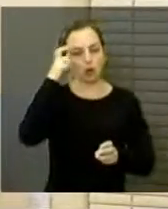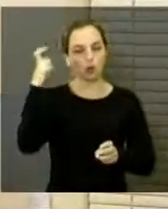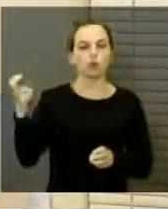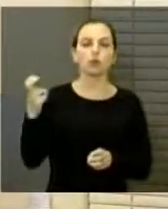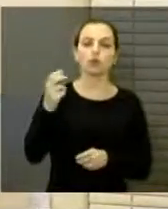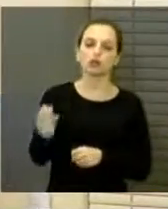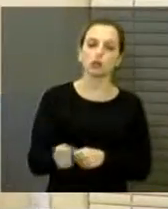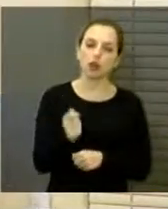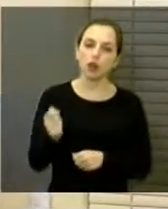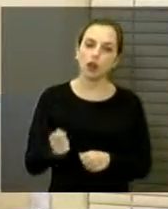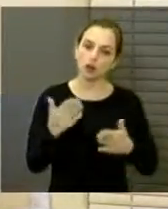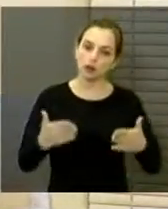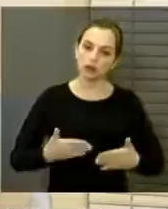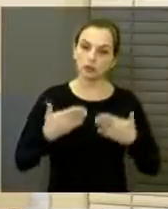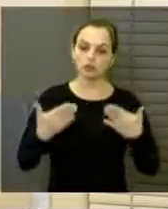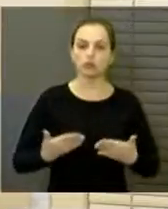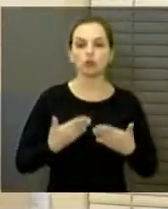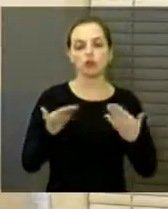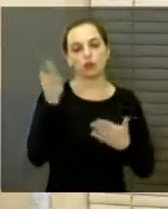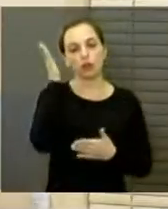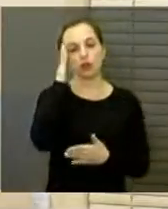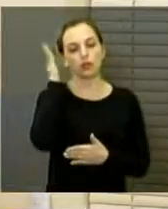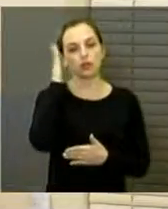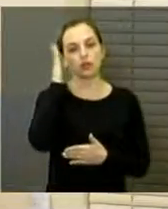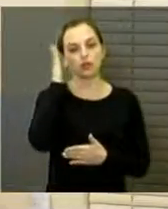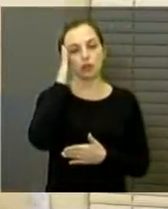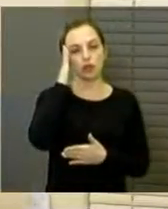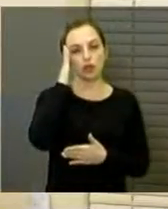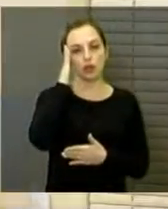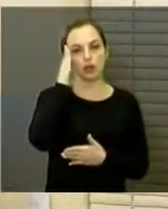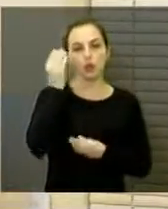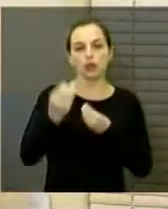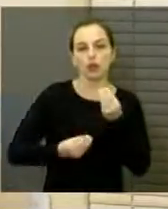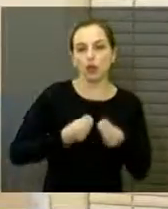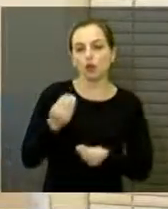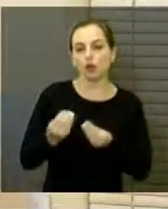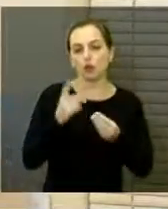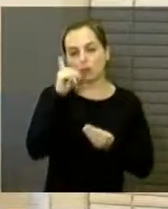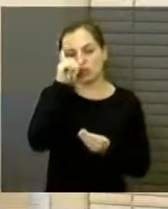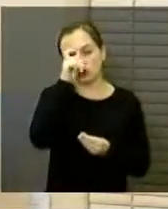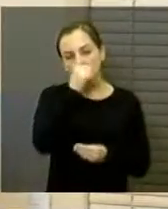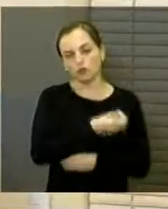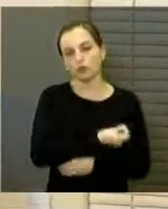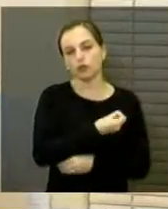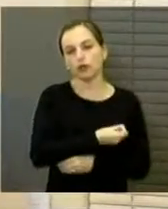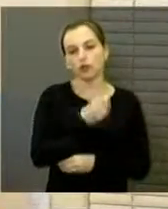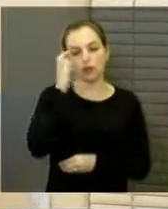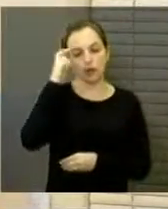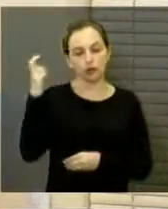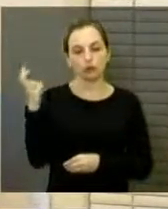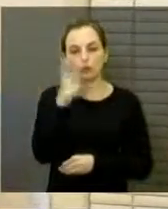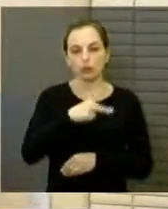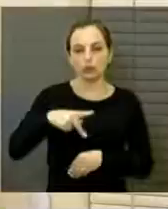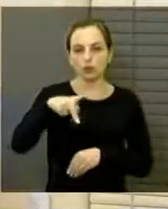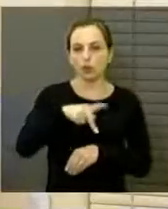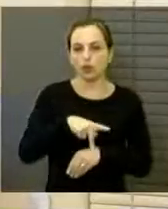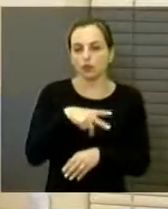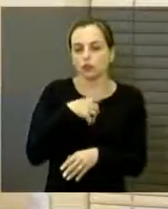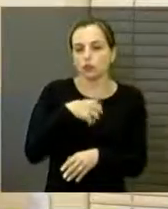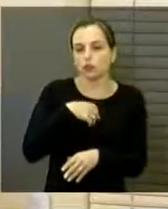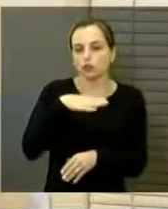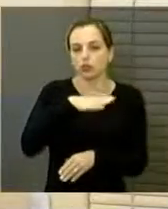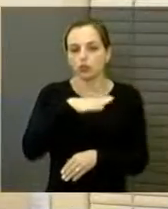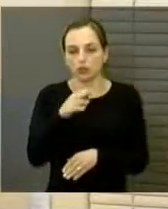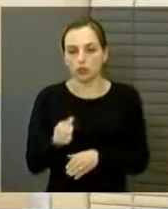incentivador, produtor, e que sabe muito bem como é que é difícil sobreviver e fazer cultura nesse país, nesse estado e nessa